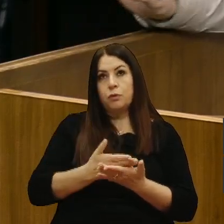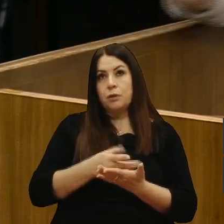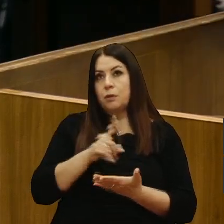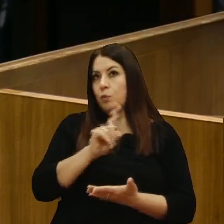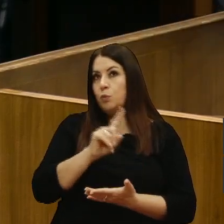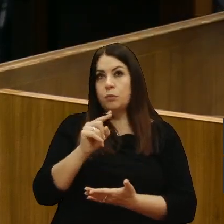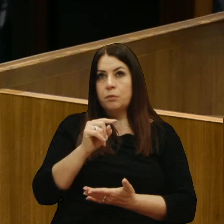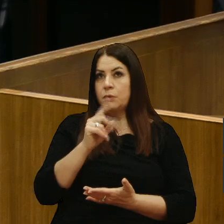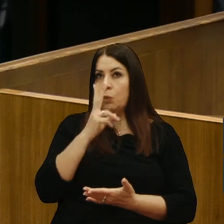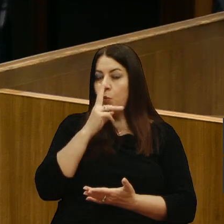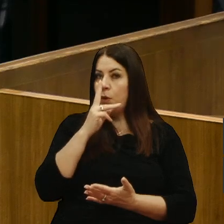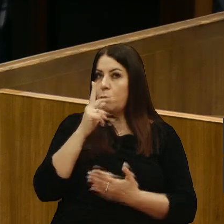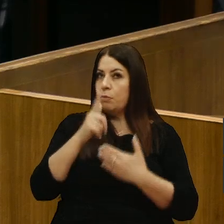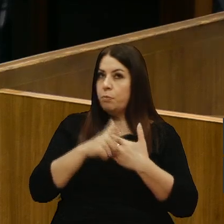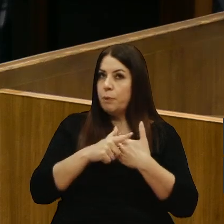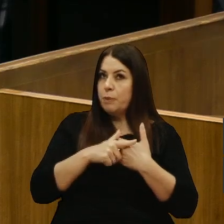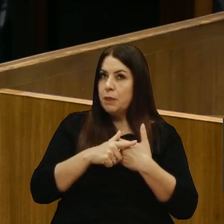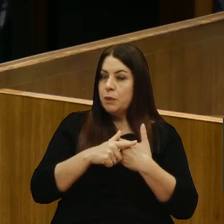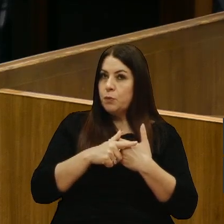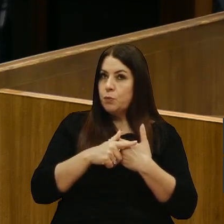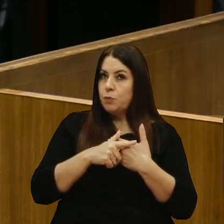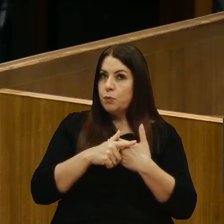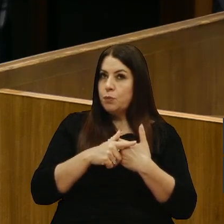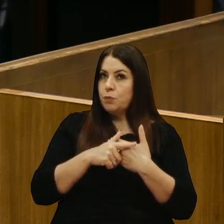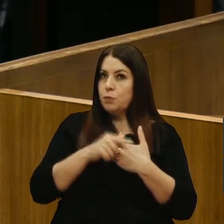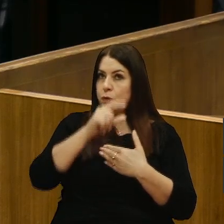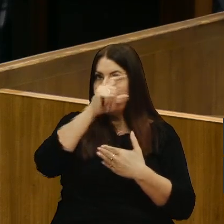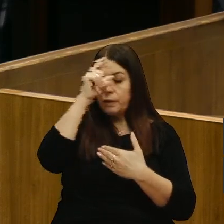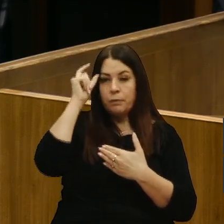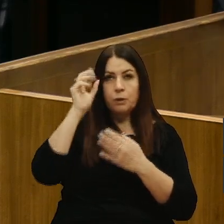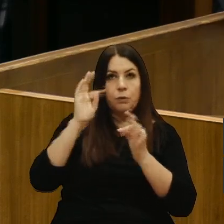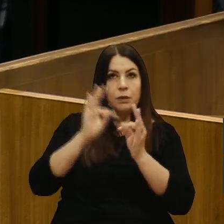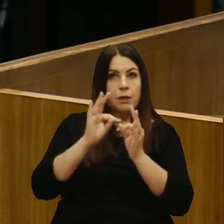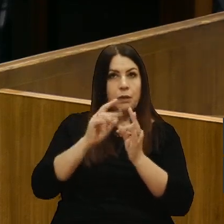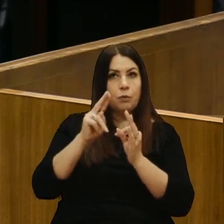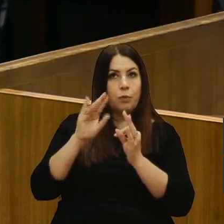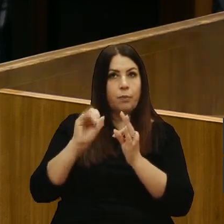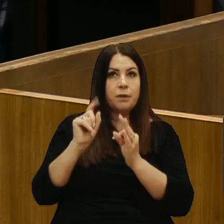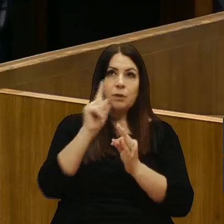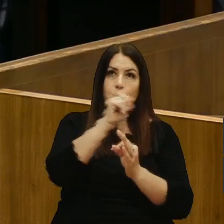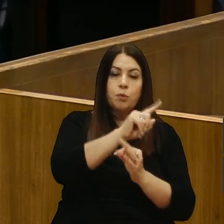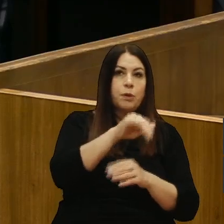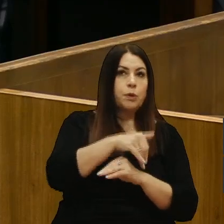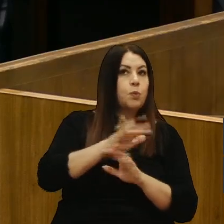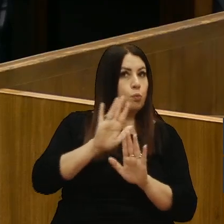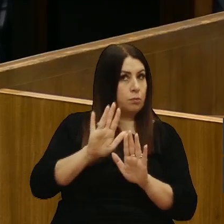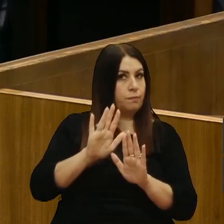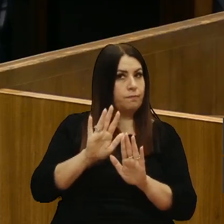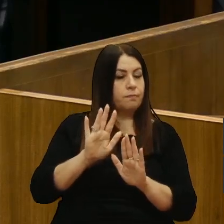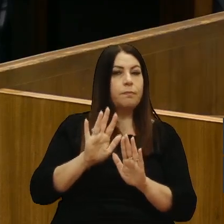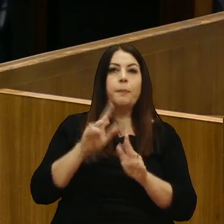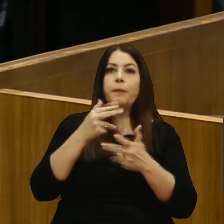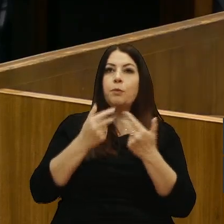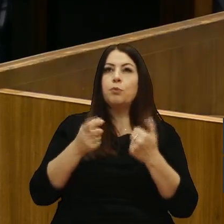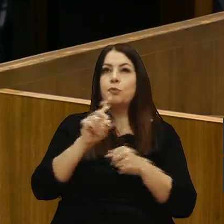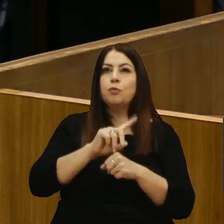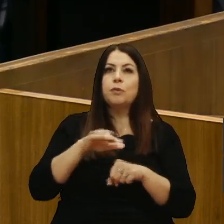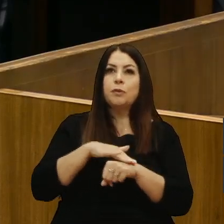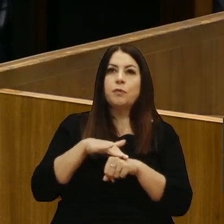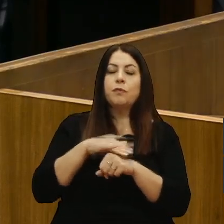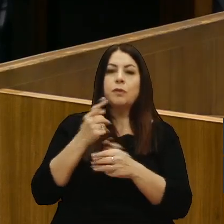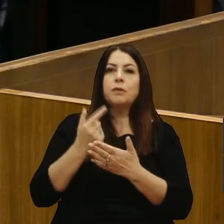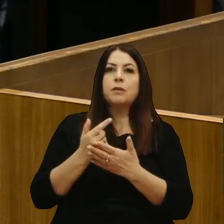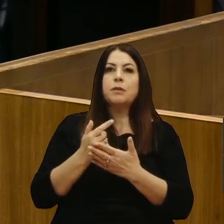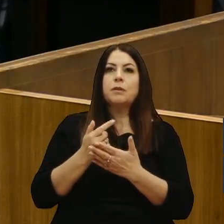é a mesma função ali o enfermeiro, o técnico que está na UBS com o que está na rua, tá? Alguns dias atrás a gente teve